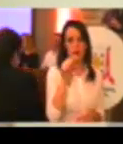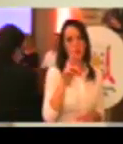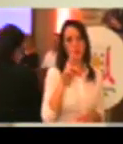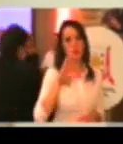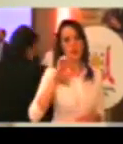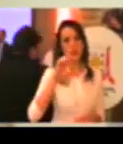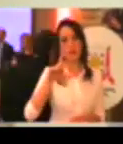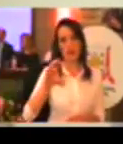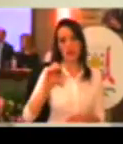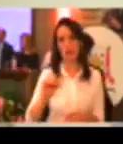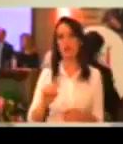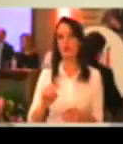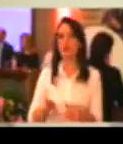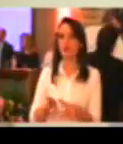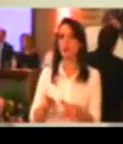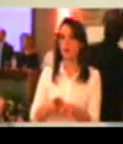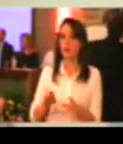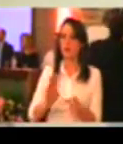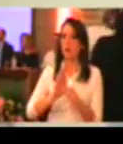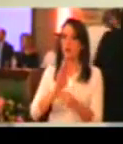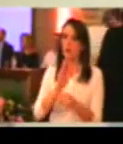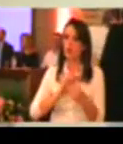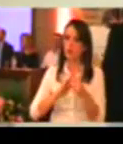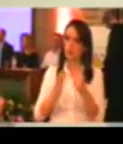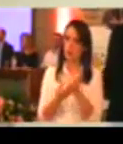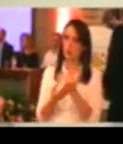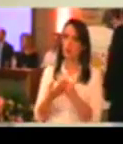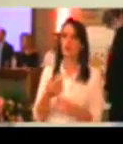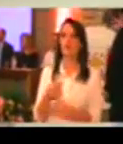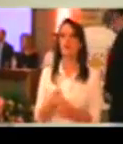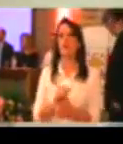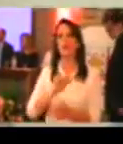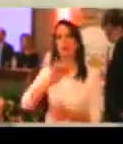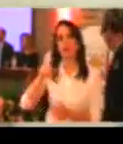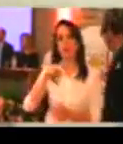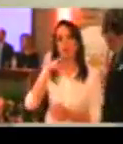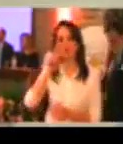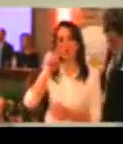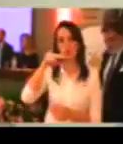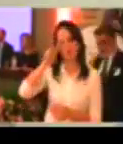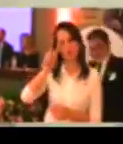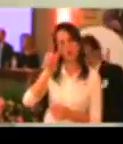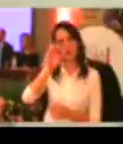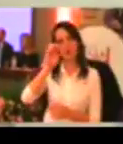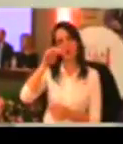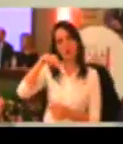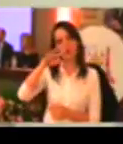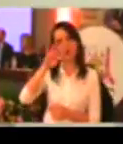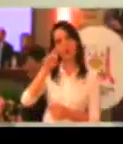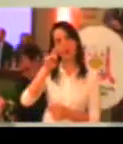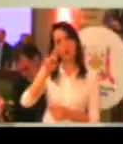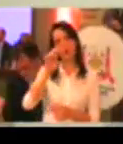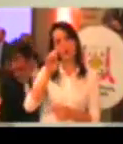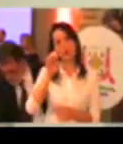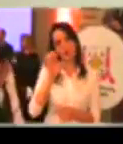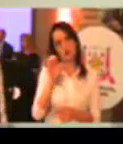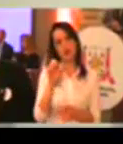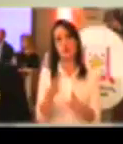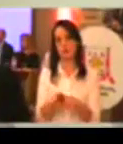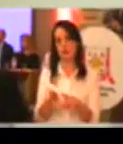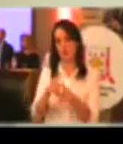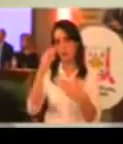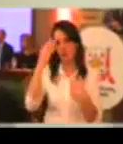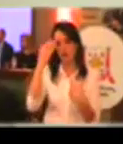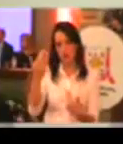Marcelo dos Santos, representando o bairro da Juventude, Alexandre Bach, vice-presidente do DCE,